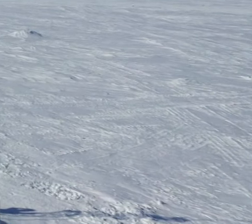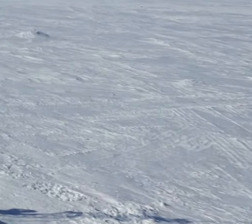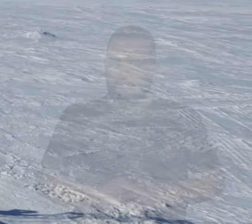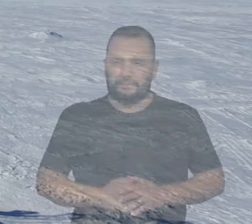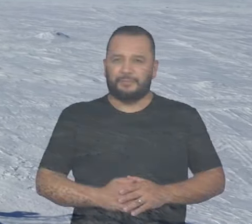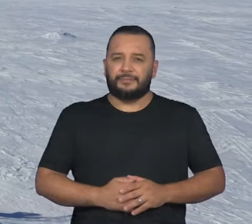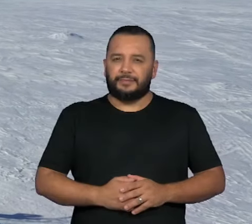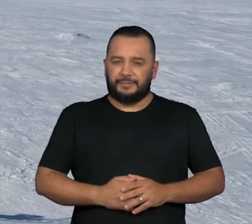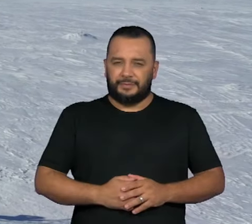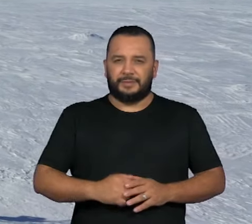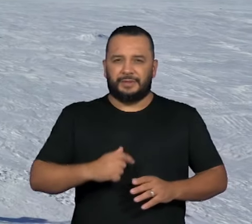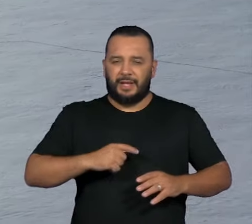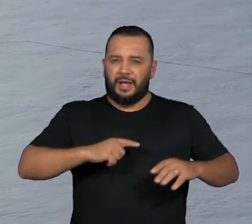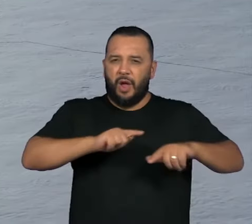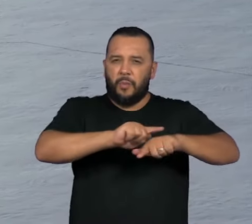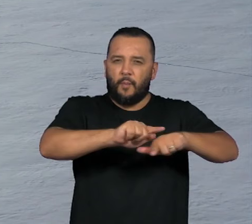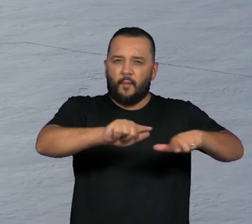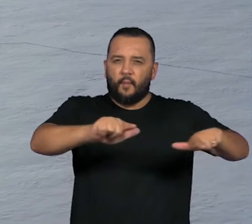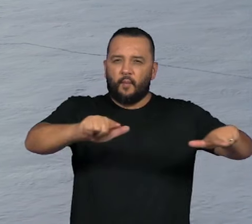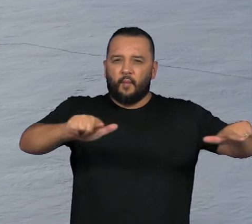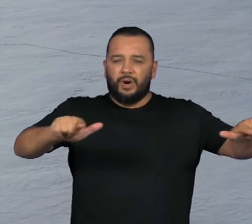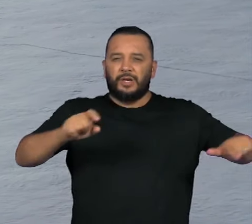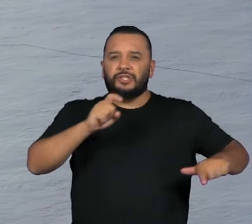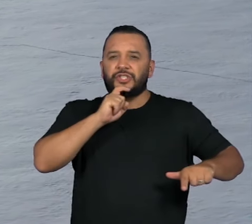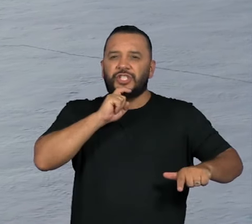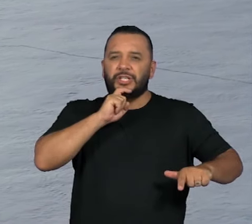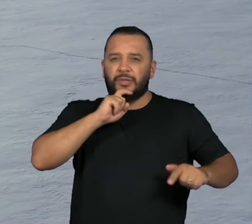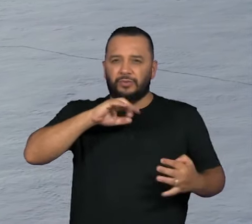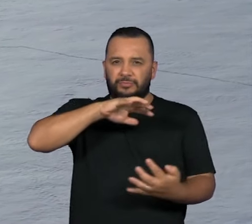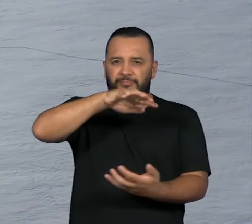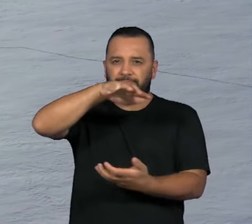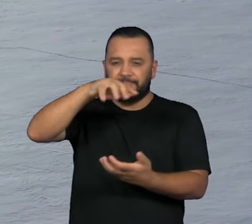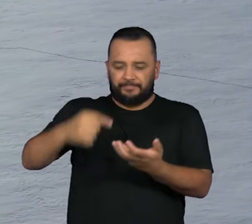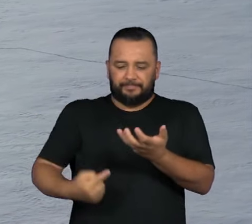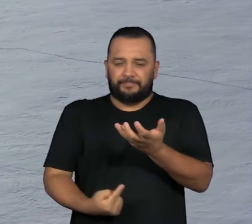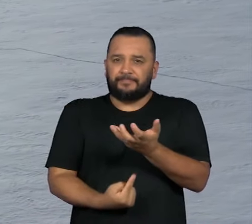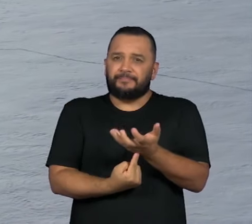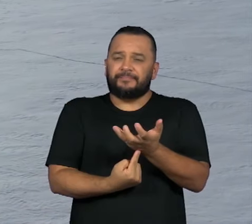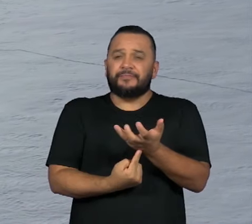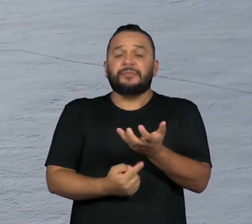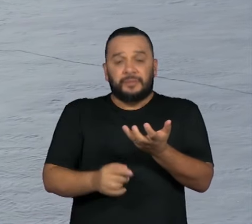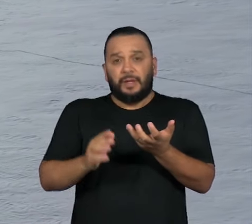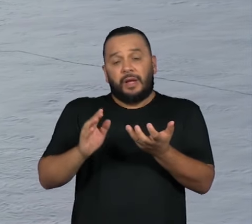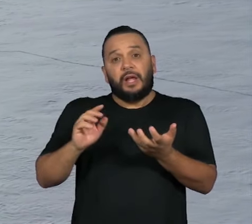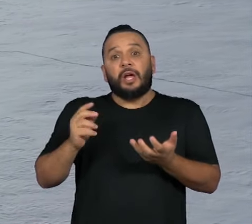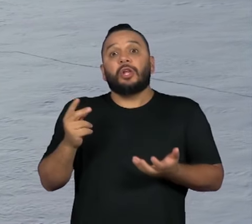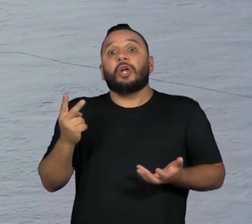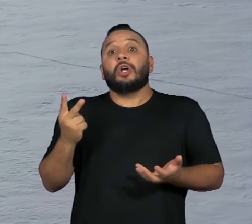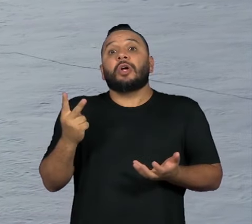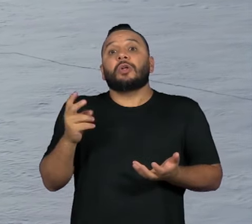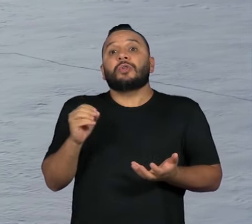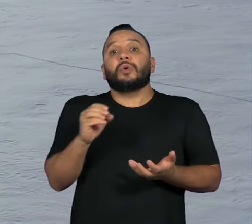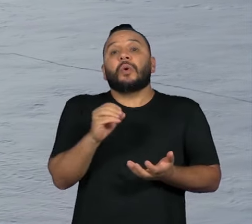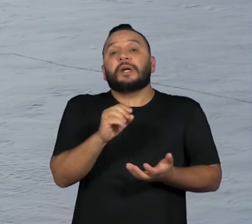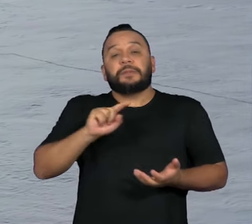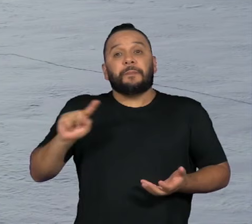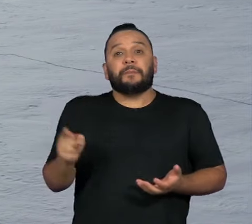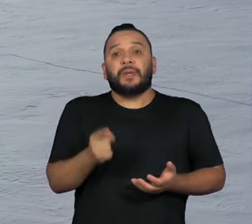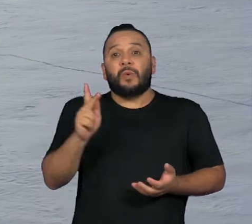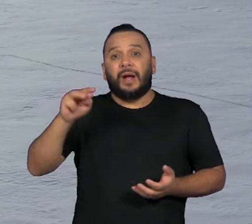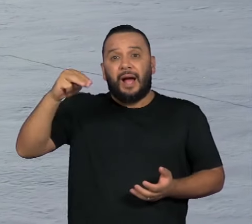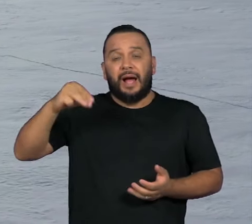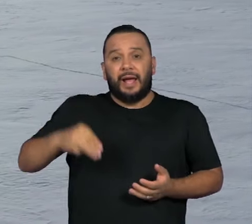deserto polar. Este ponto da Antártica fica a mais de 2.000 quilômetros ao sul da Estação